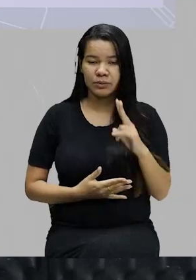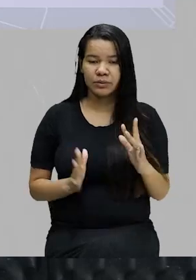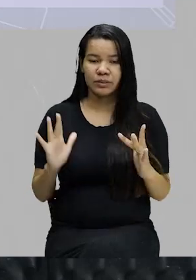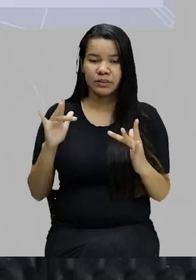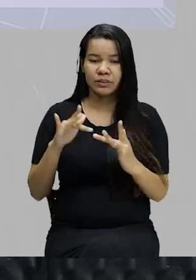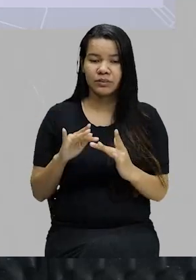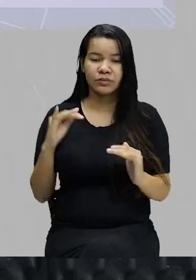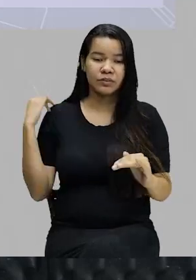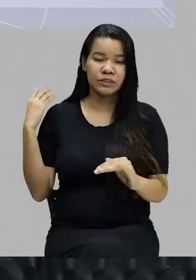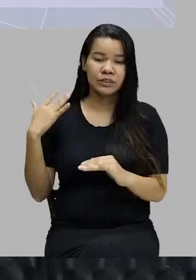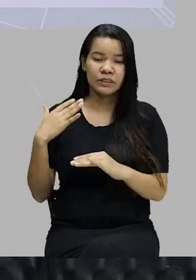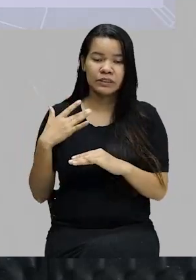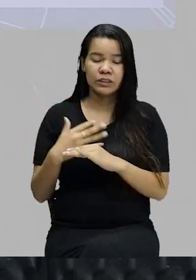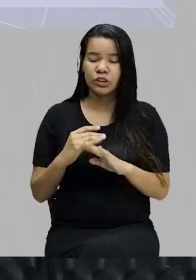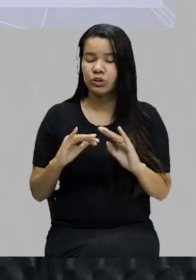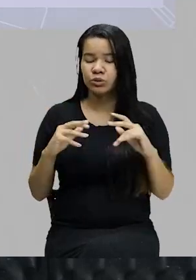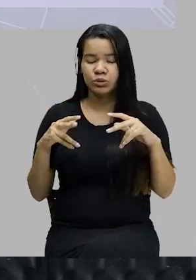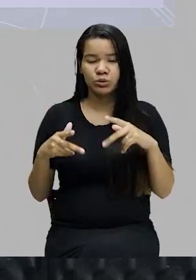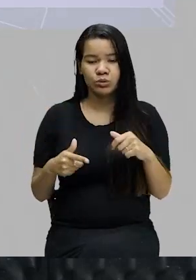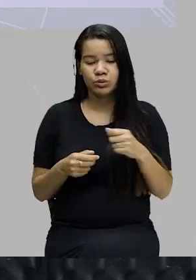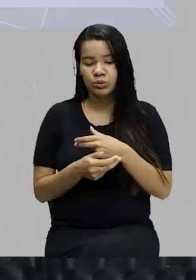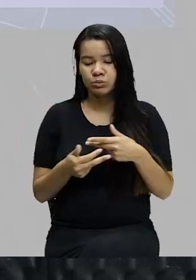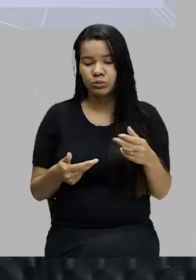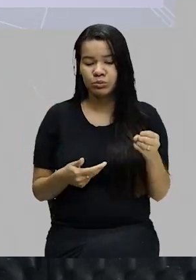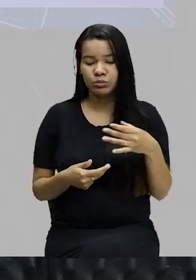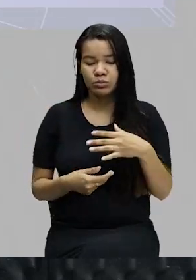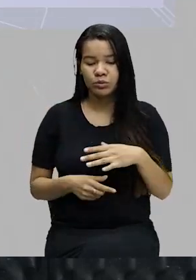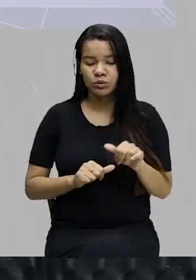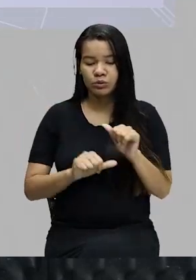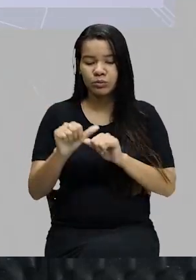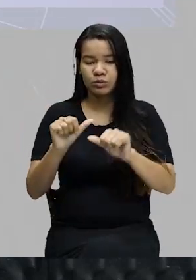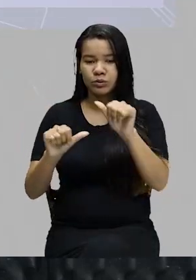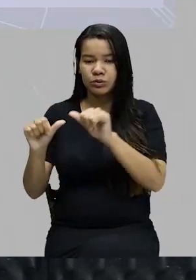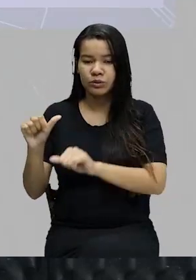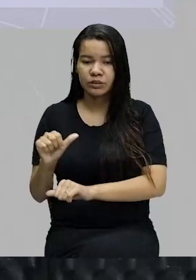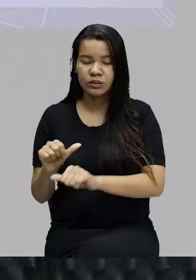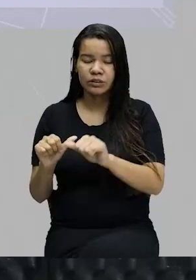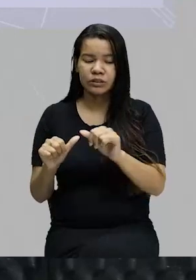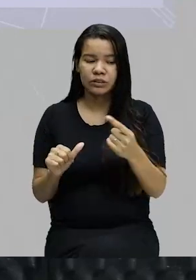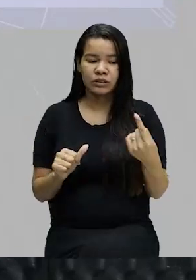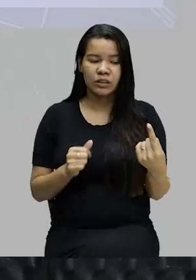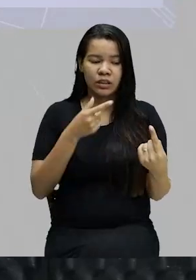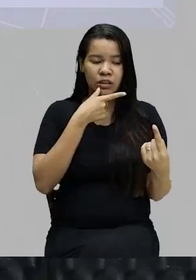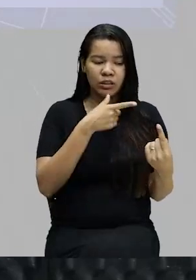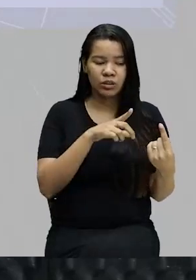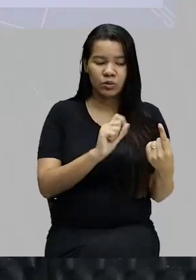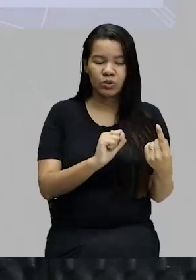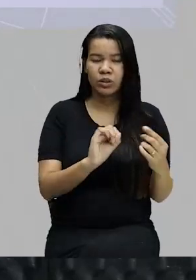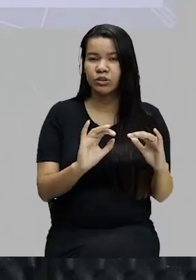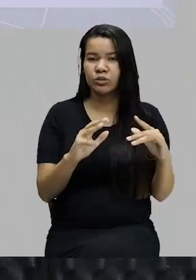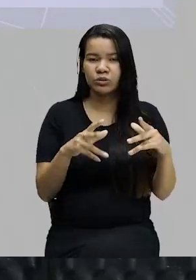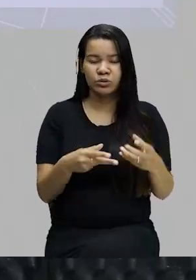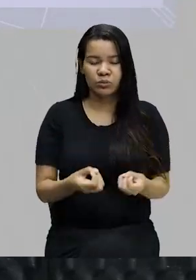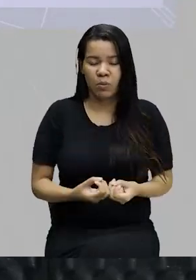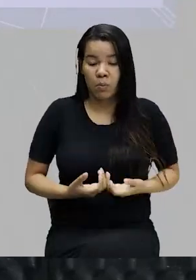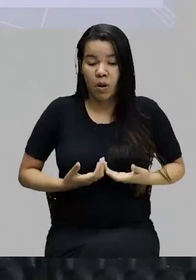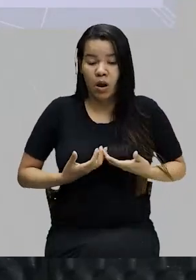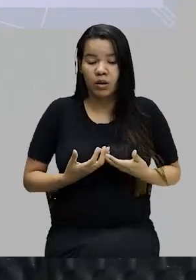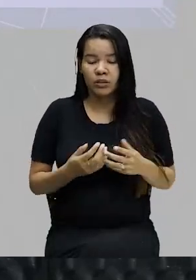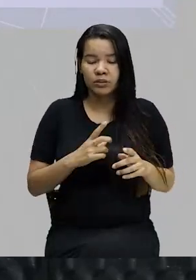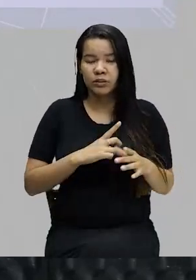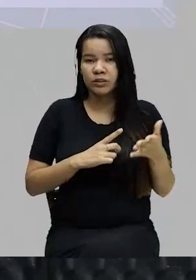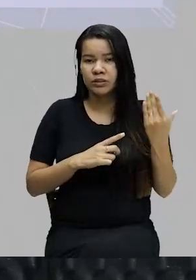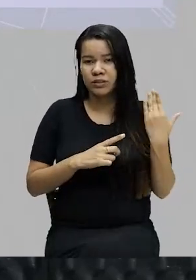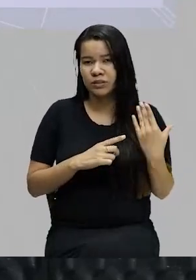ele vem trazendo toda uma renovação, toda uma mudança. Ele nega toda aquela linguagem, todo aquele exagero que tinha no